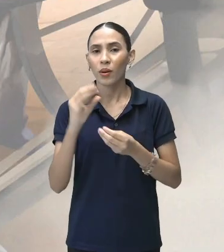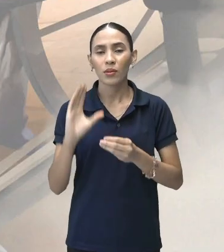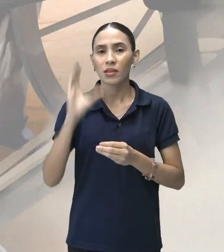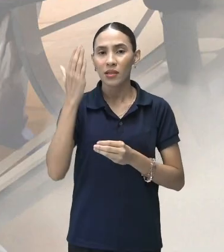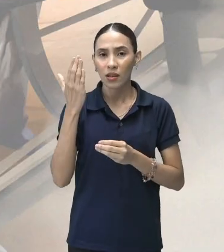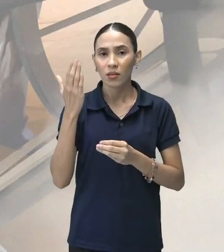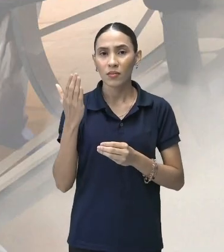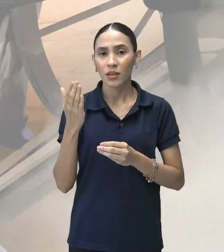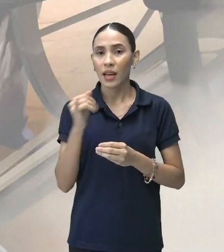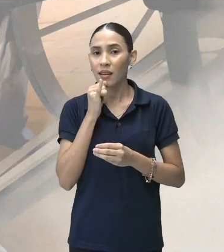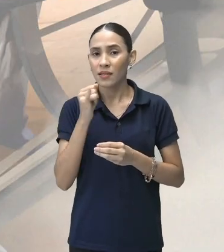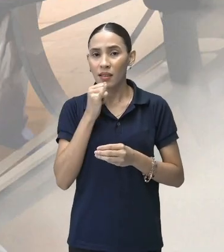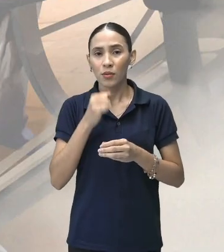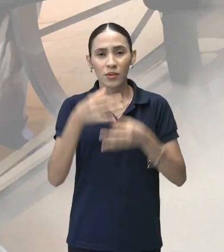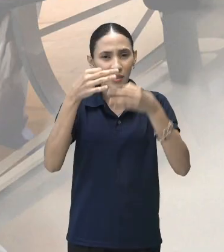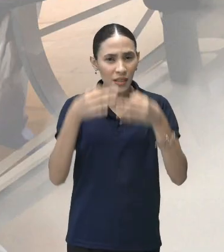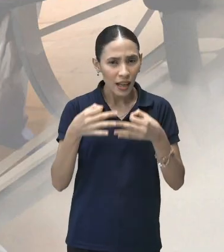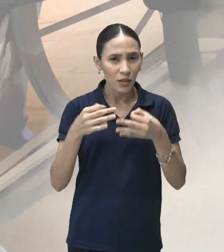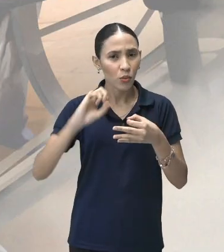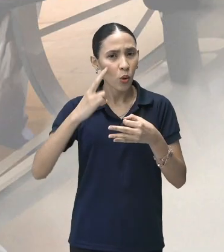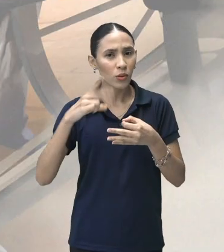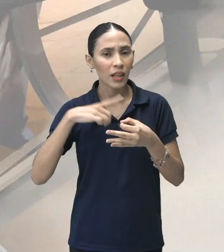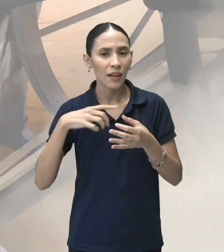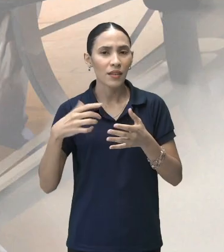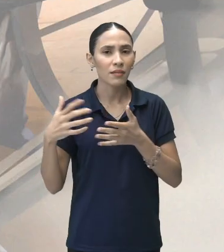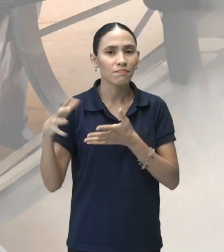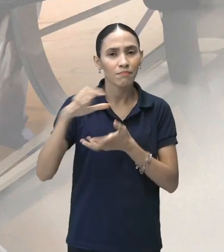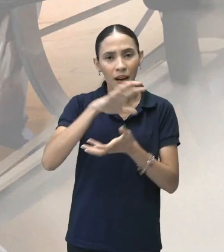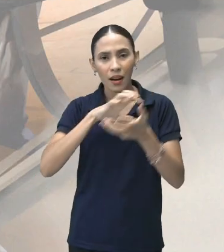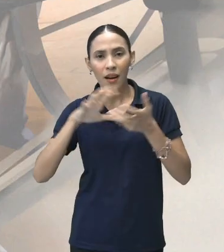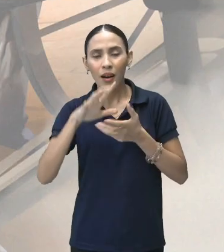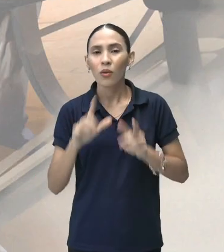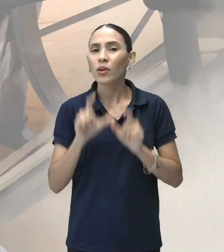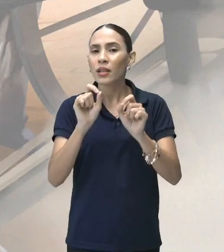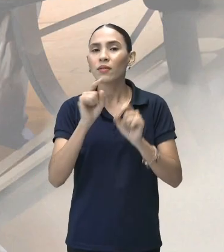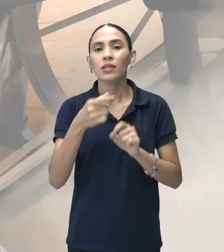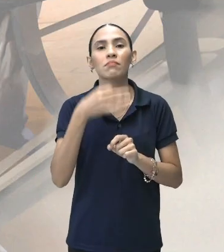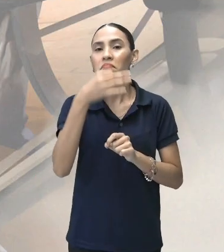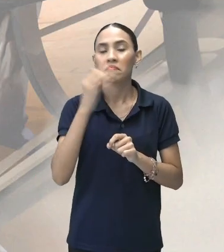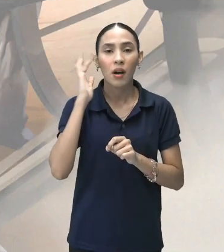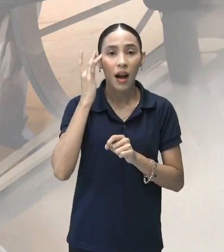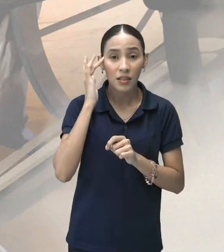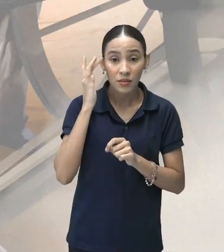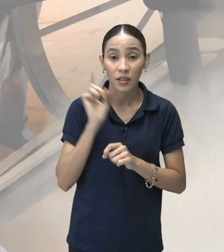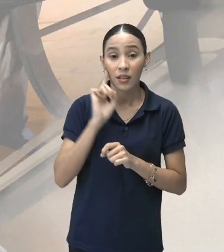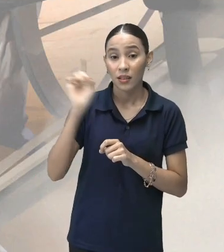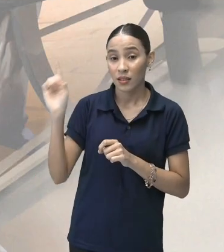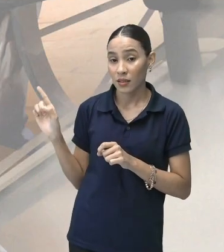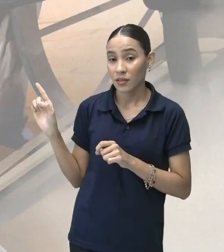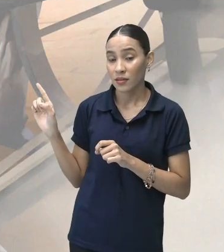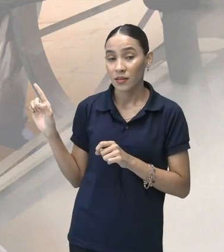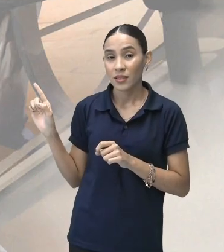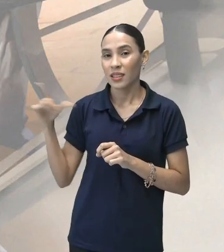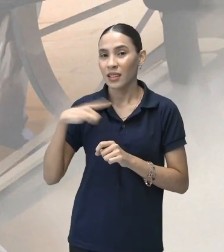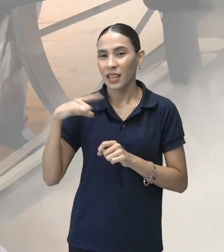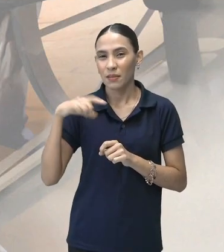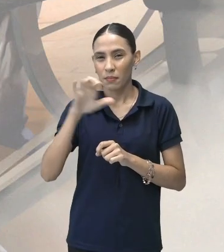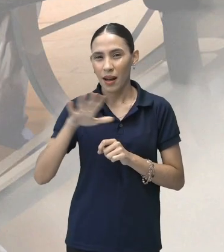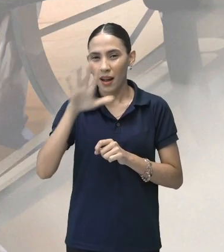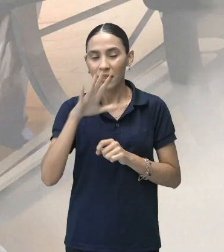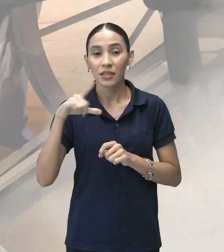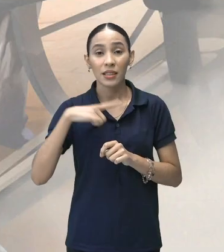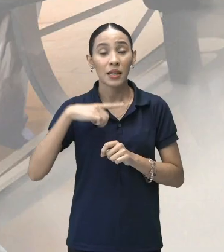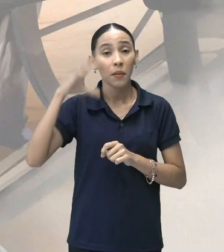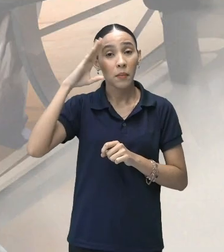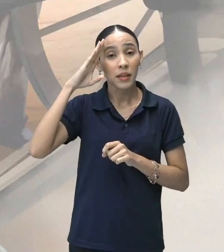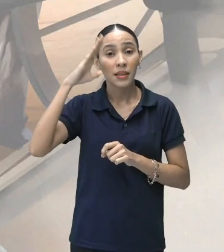Mas como será que se deu esse movimento? Será que foi de uma forma pacífica ou houve guerras? Pelo cenário, o que vocês acham? Estamos vendo aqui